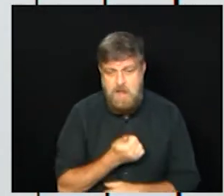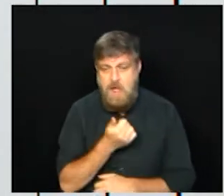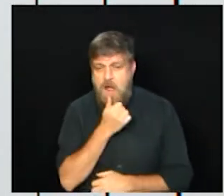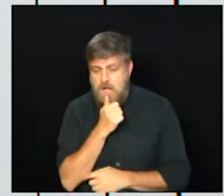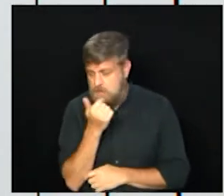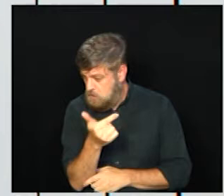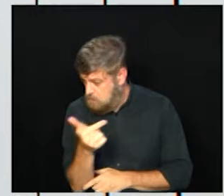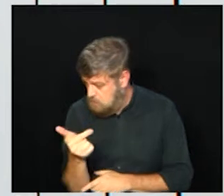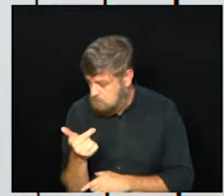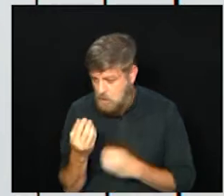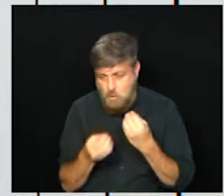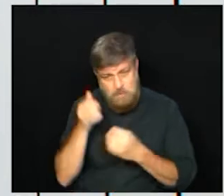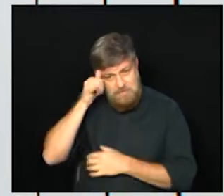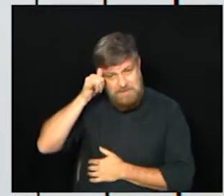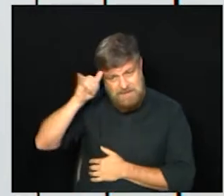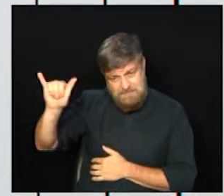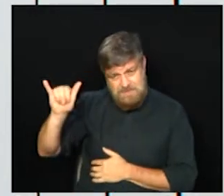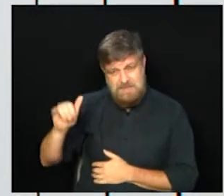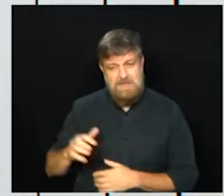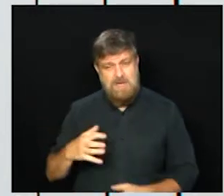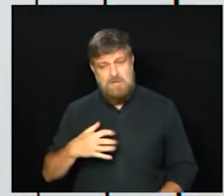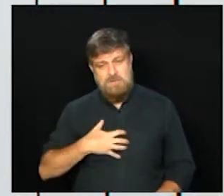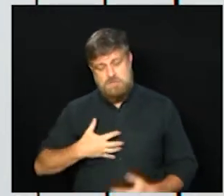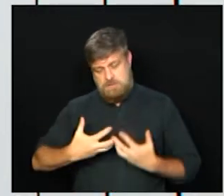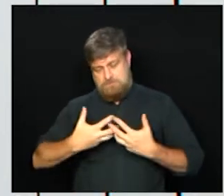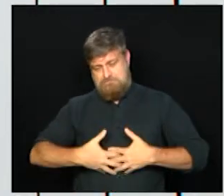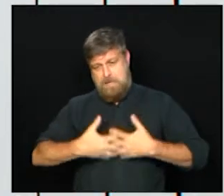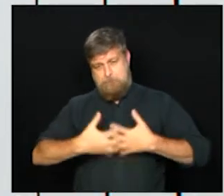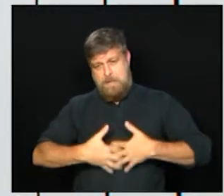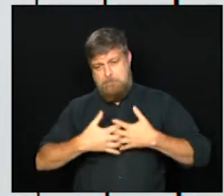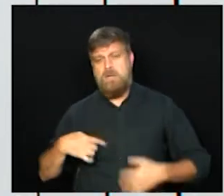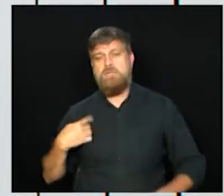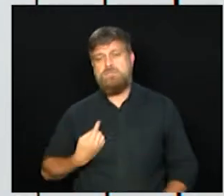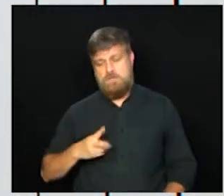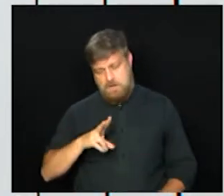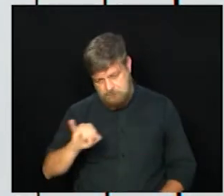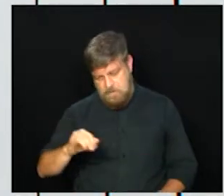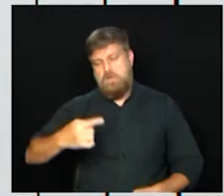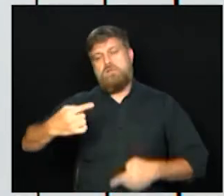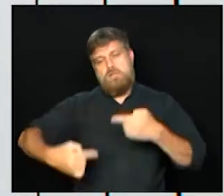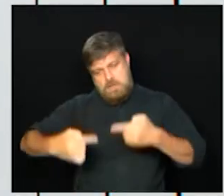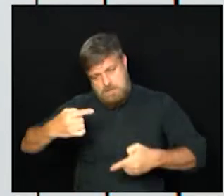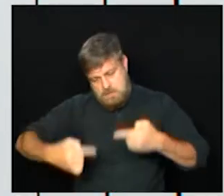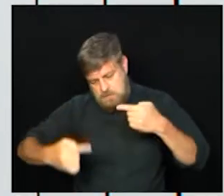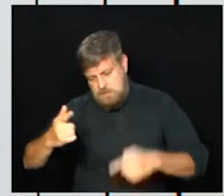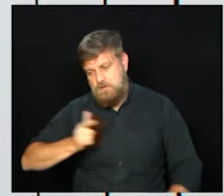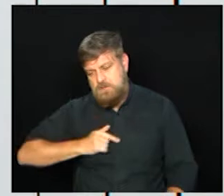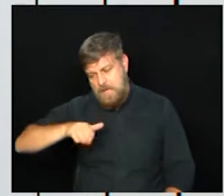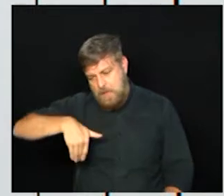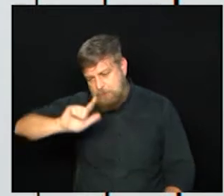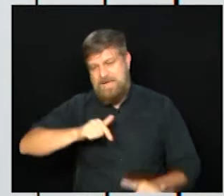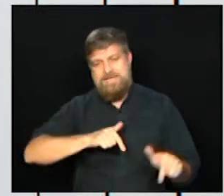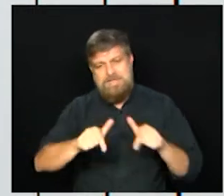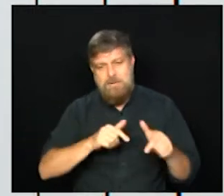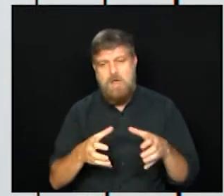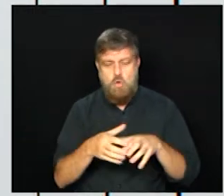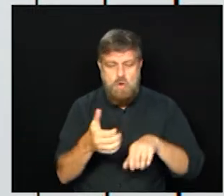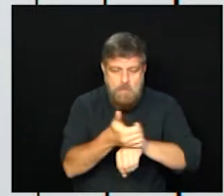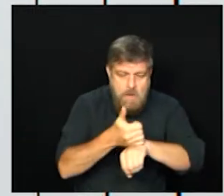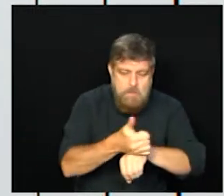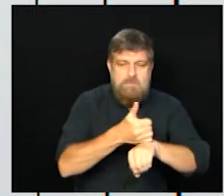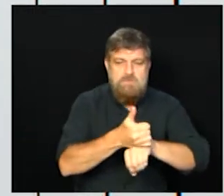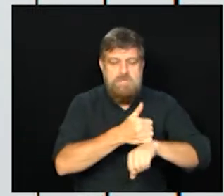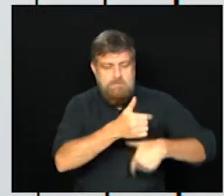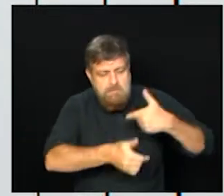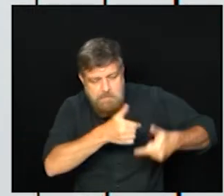prevenção, de uma forma efetiva, a gente vai discutir a ampliação das equipes